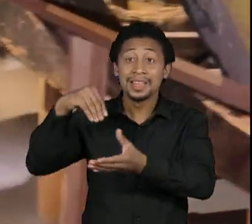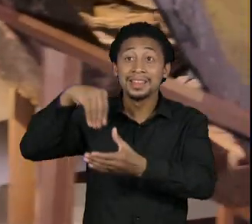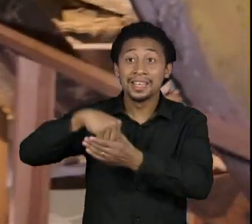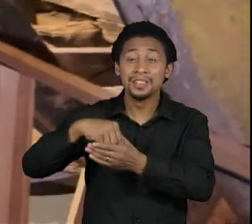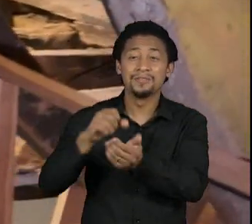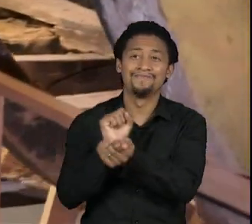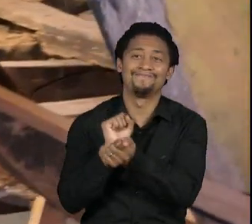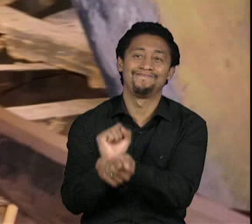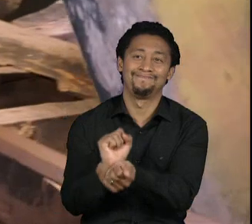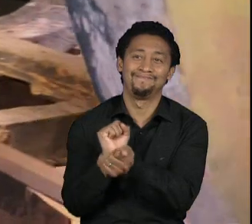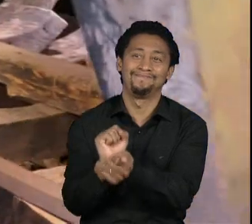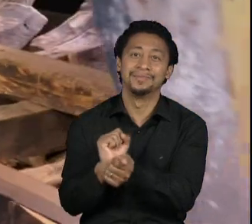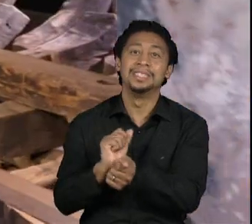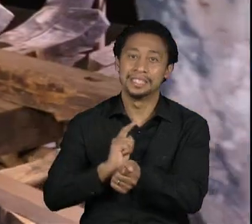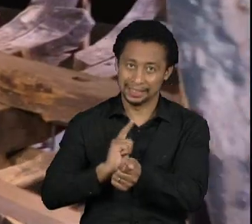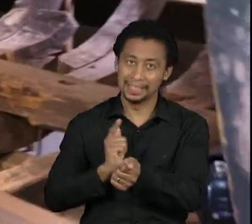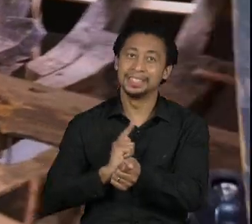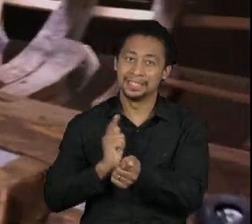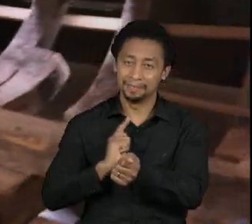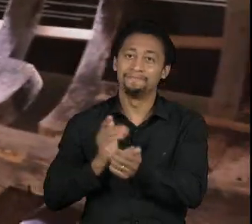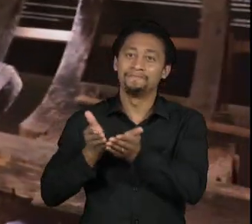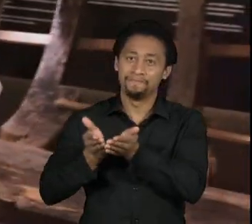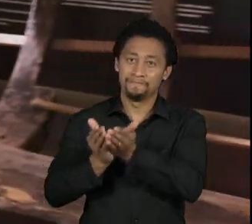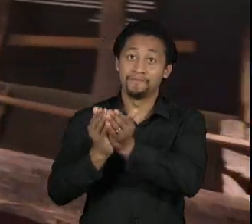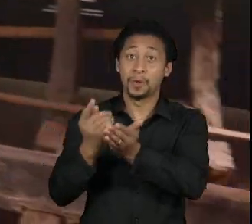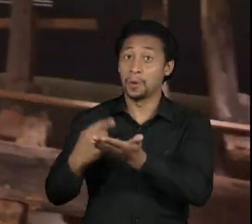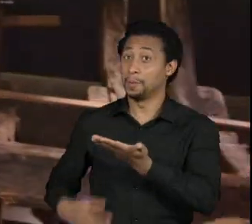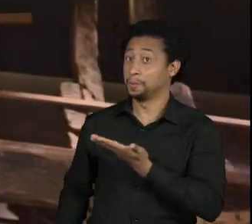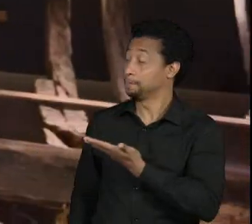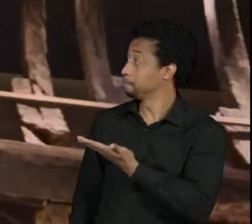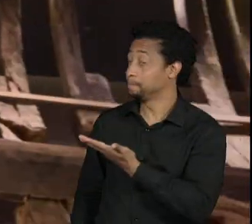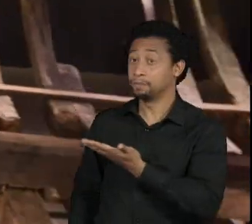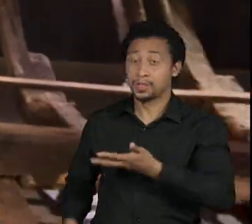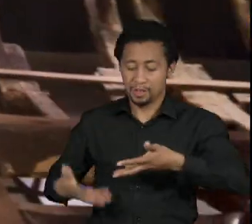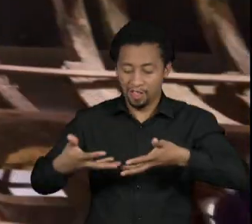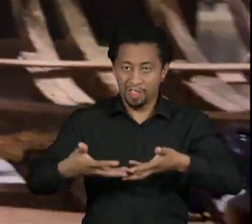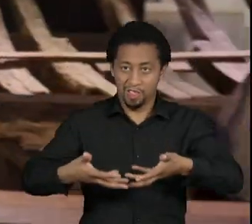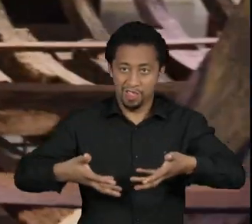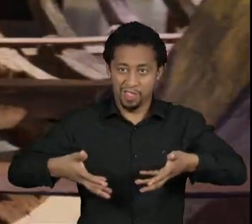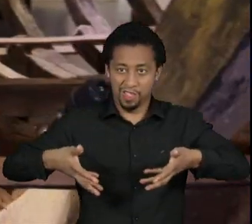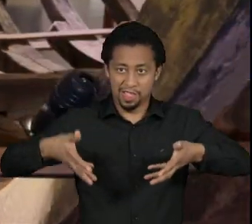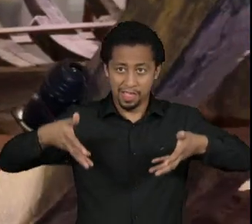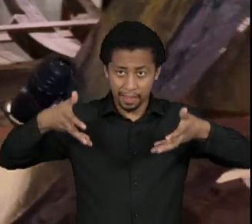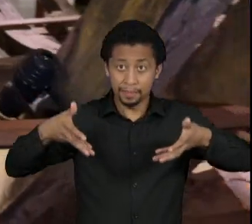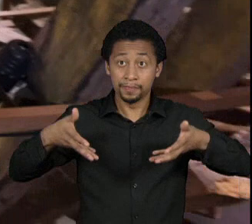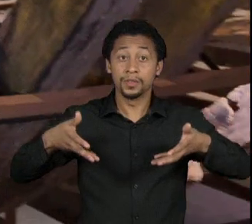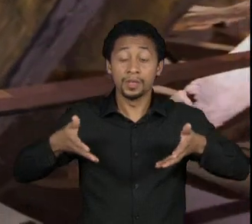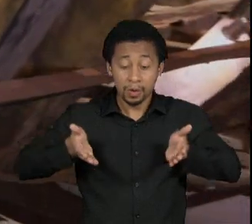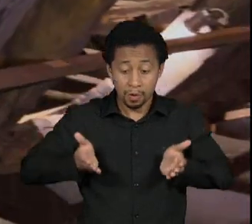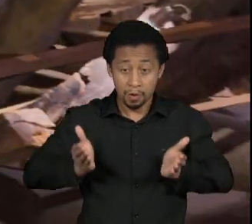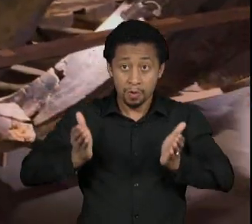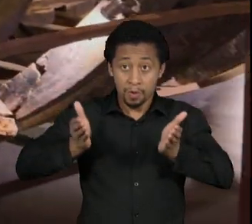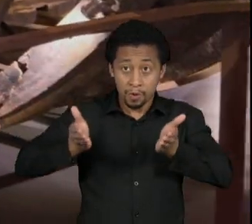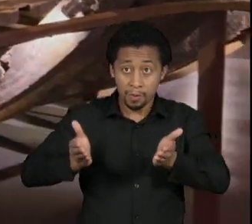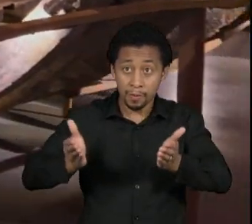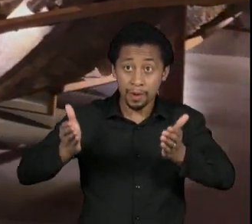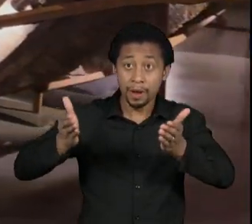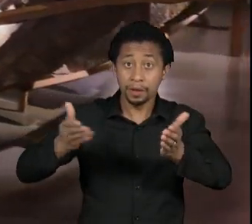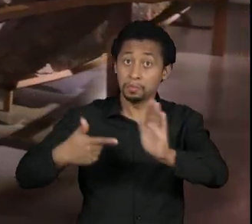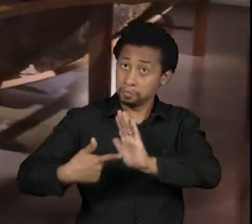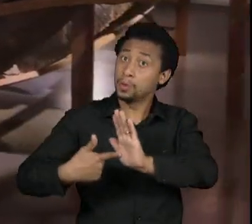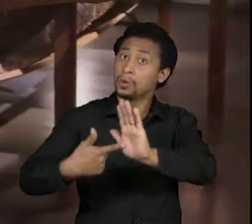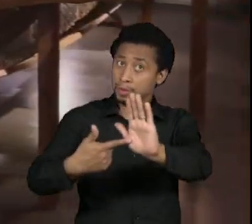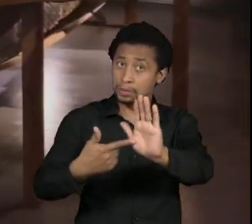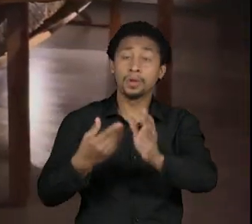Notem que o que nós temos aqui é um esqueleto, uma estrutura. É uma estrutura que